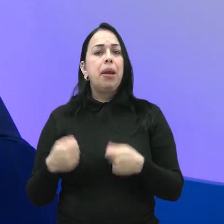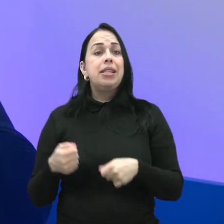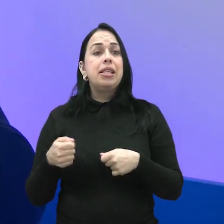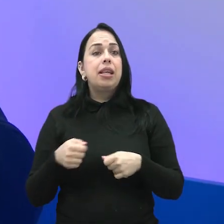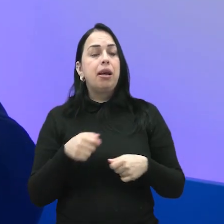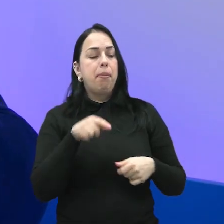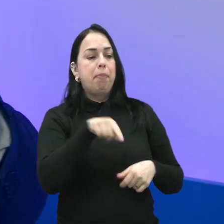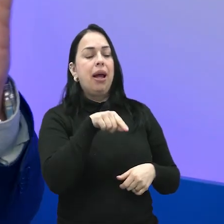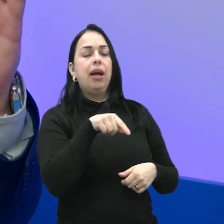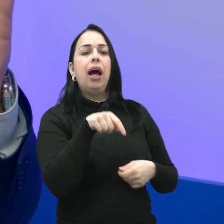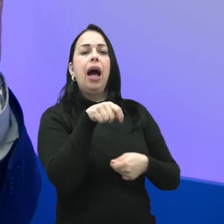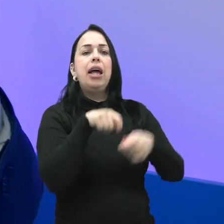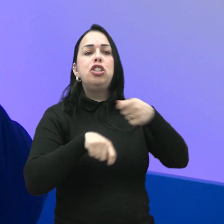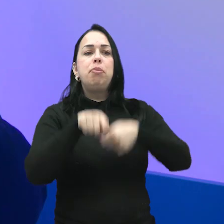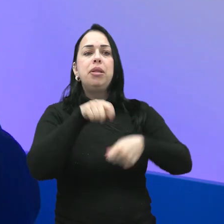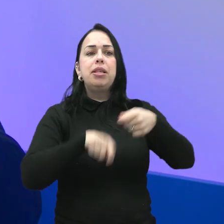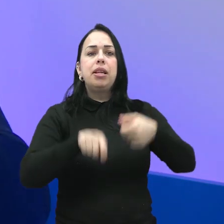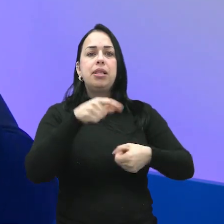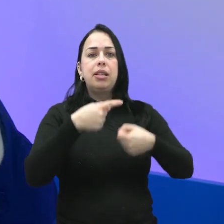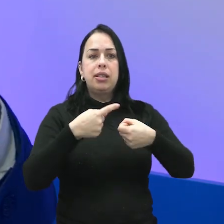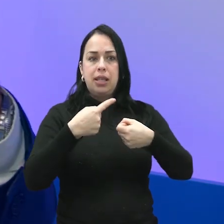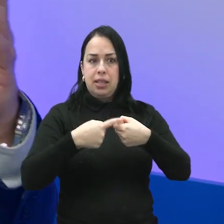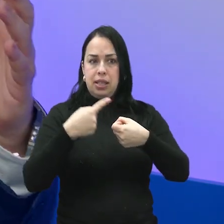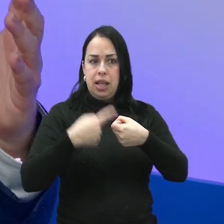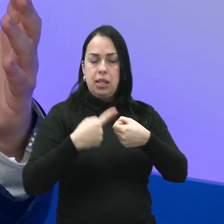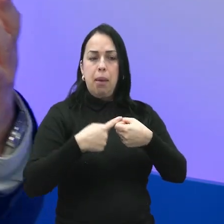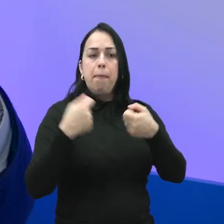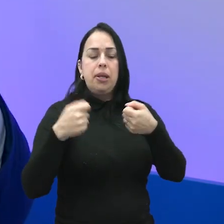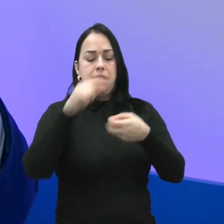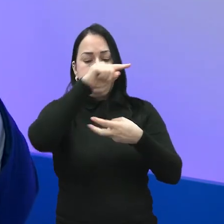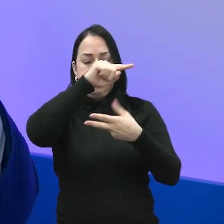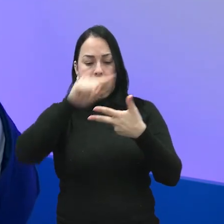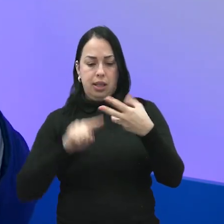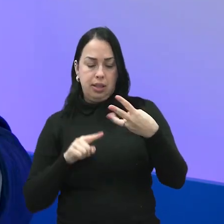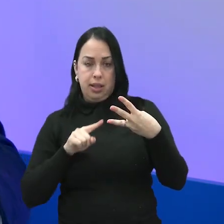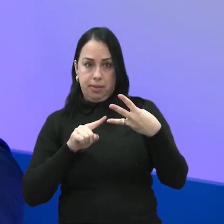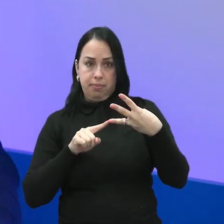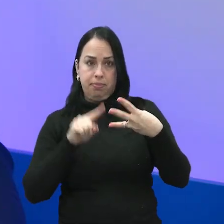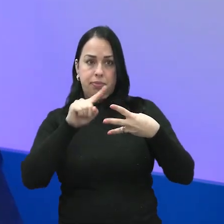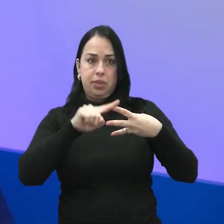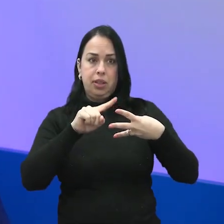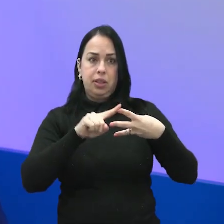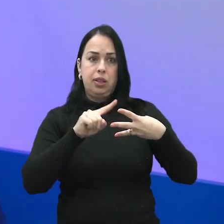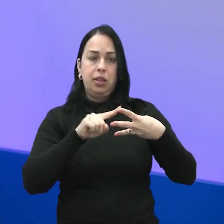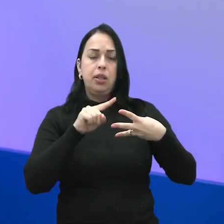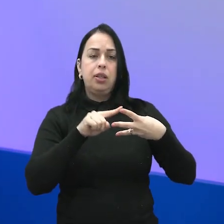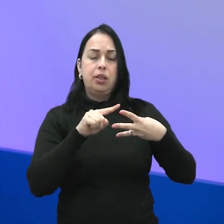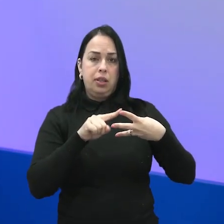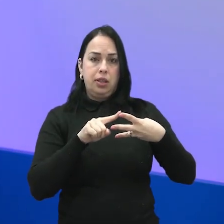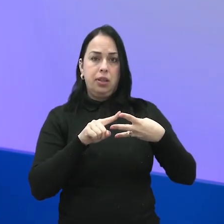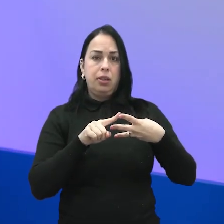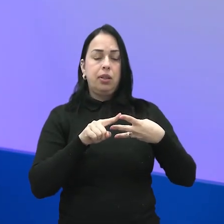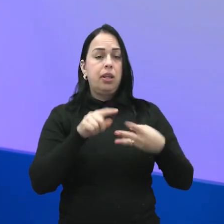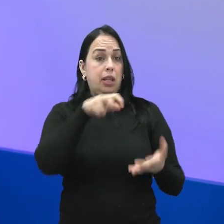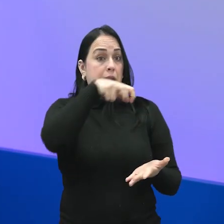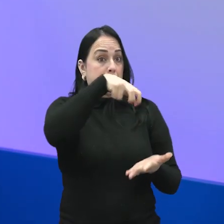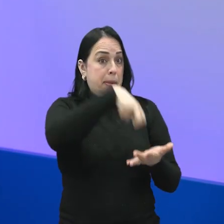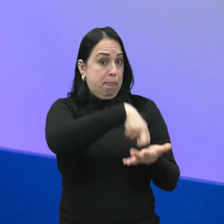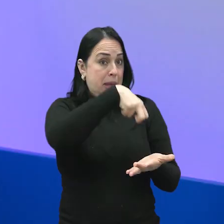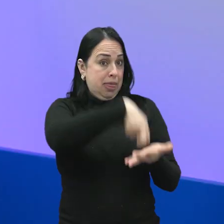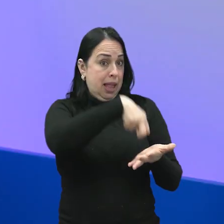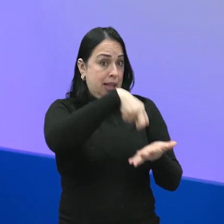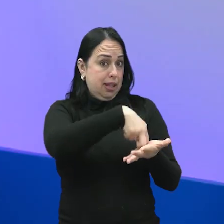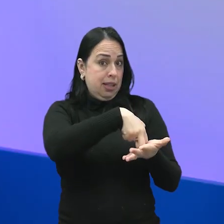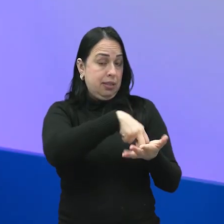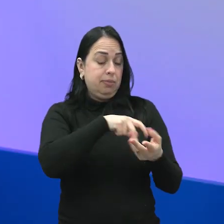ali que para administrar o Estado nós precisávamos 3 entes. Um que era um poder judicante, que